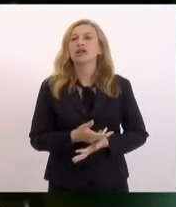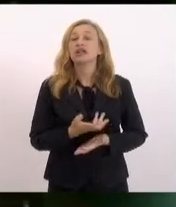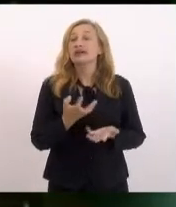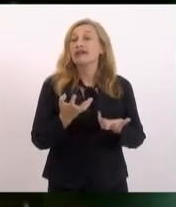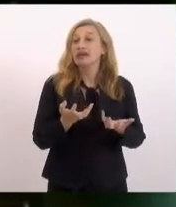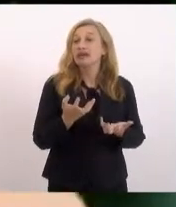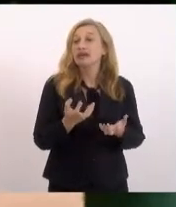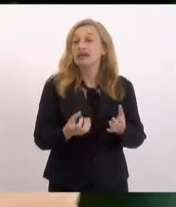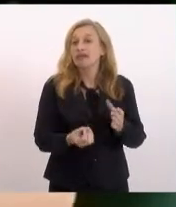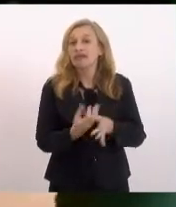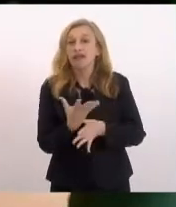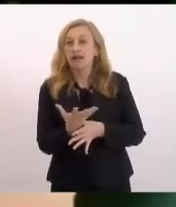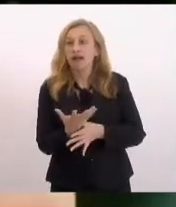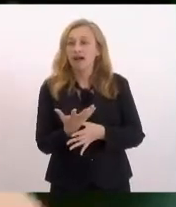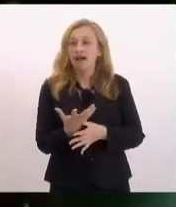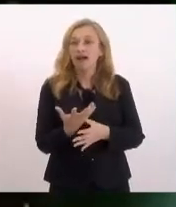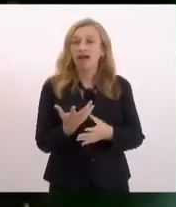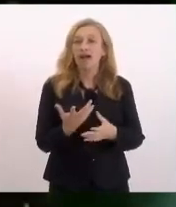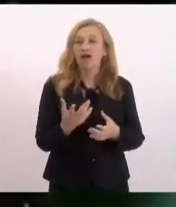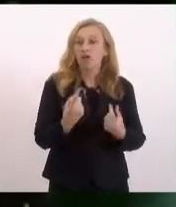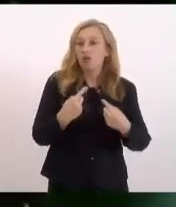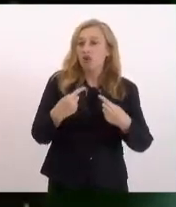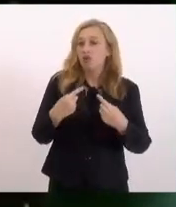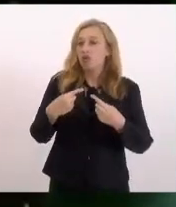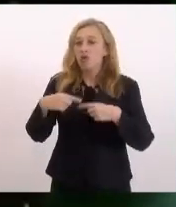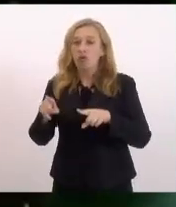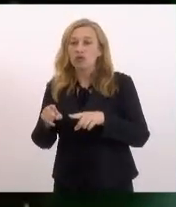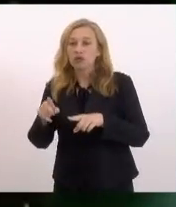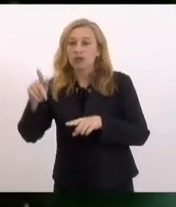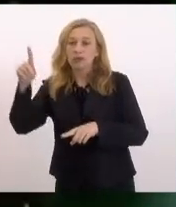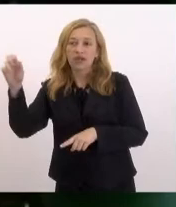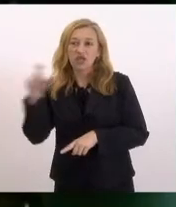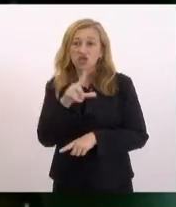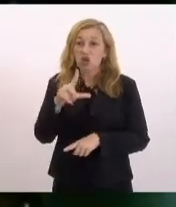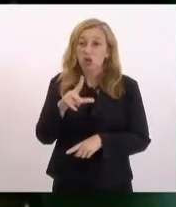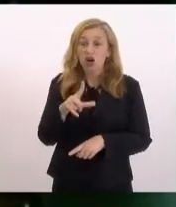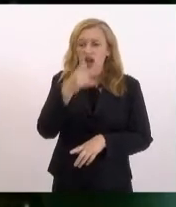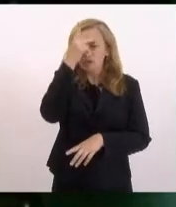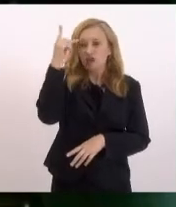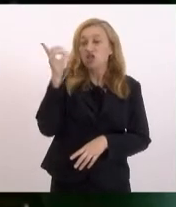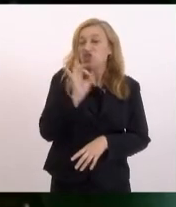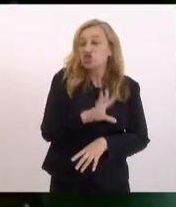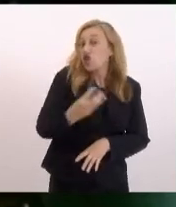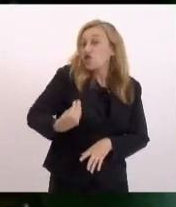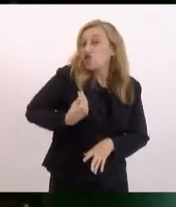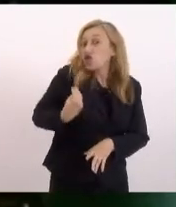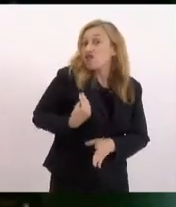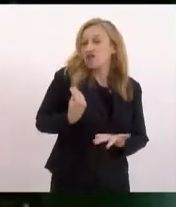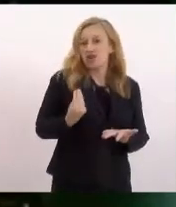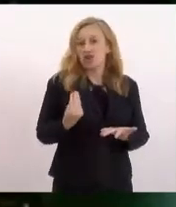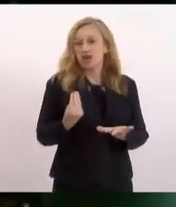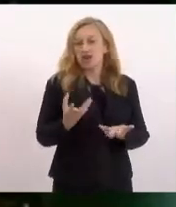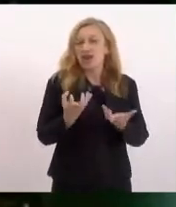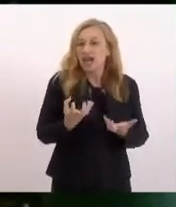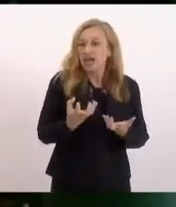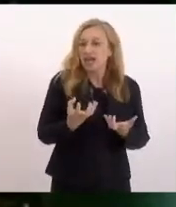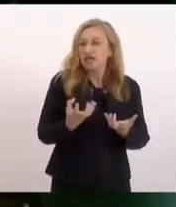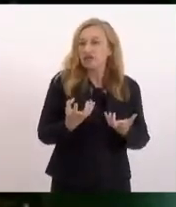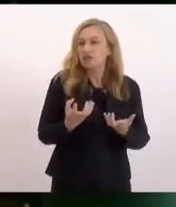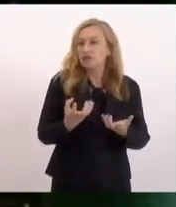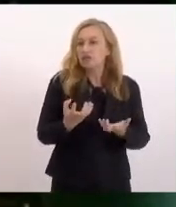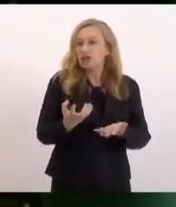criar factoides sobre o PSOL, né? Porque essas pessoas só vivem e sobrevivem